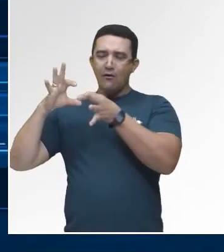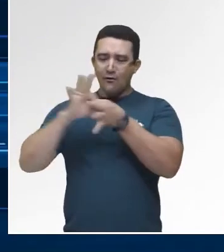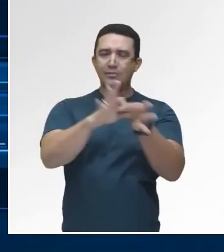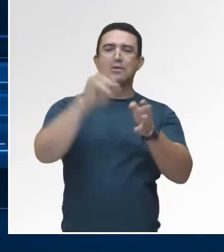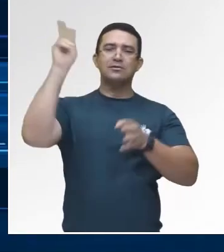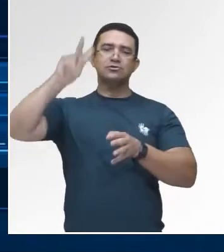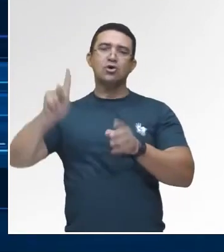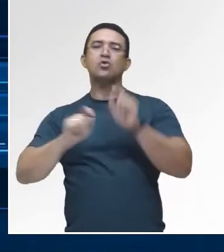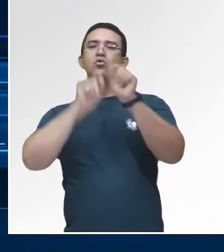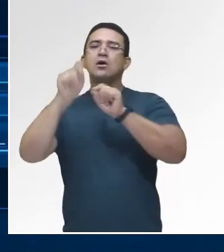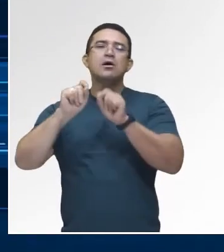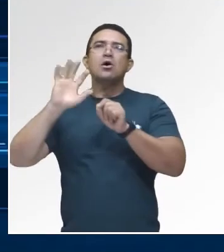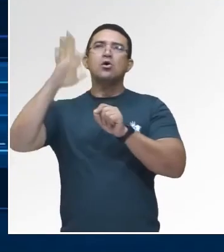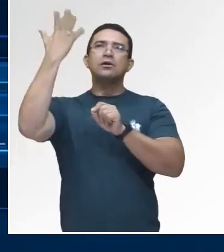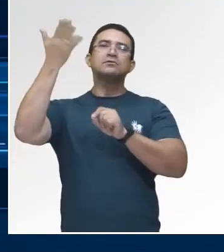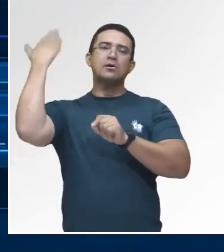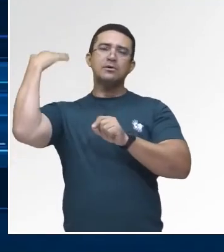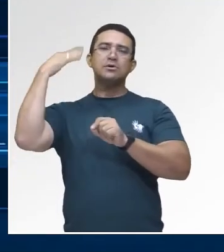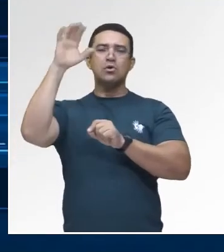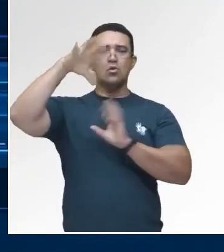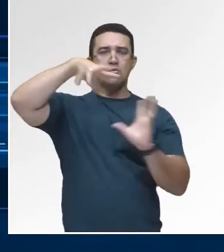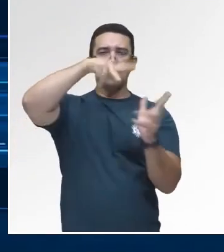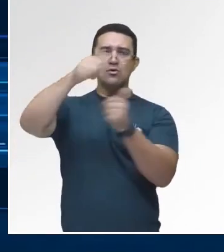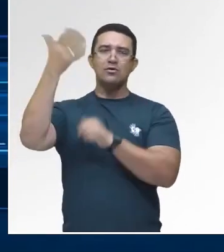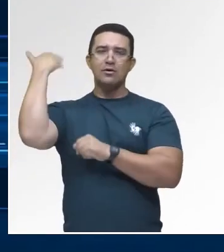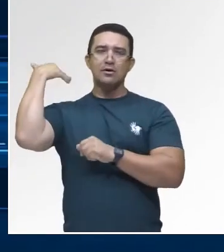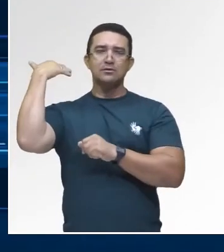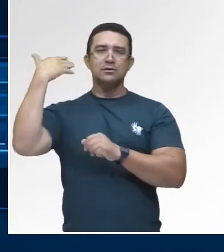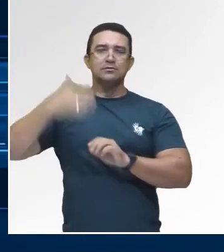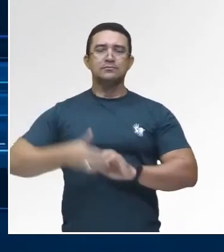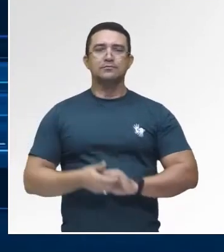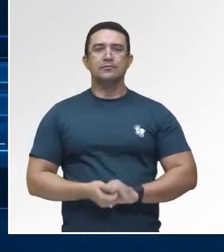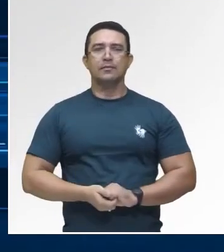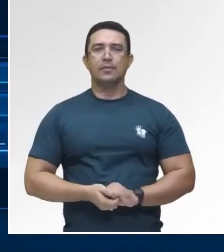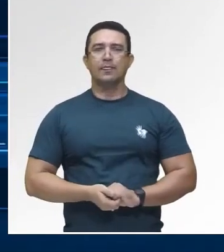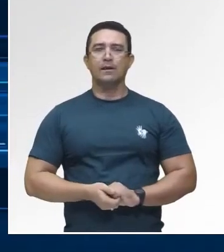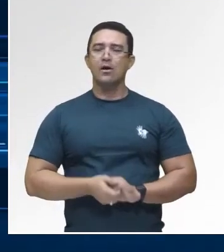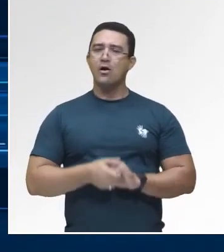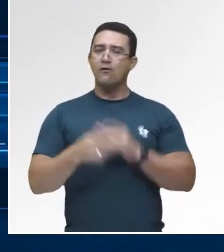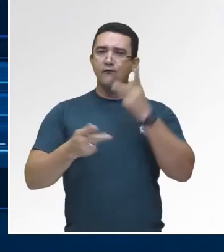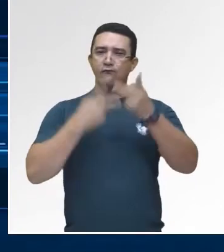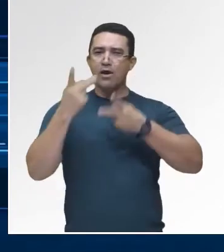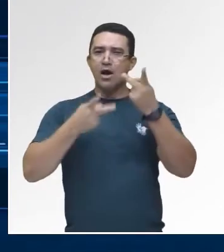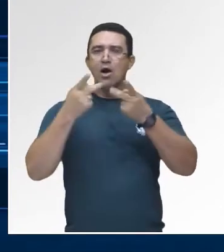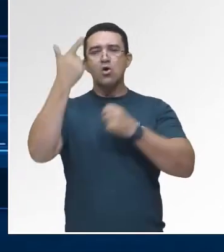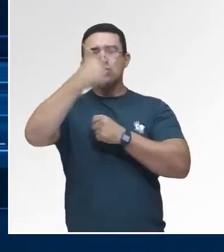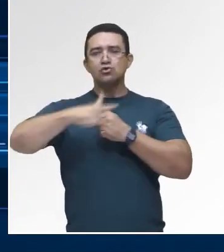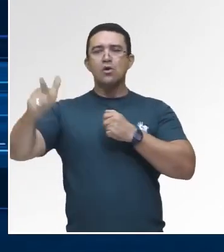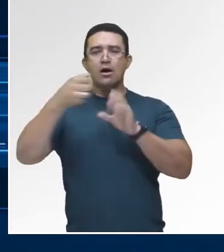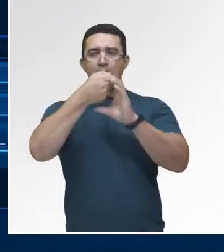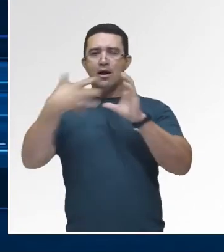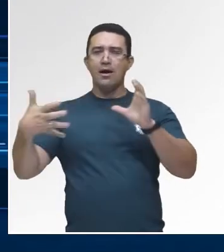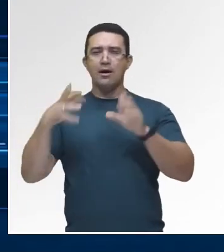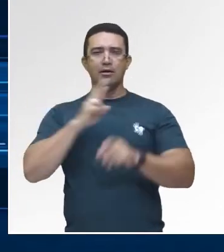estava funcionando o mundo nessa época, ok? Vamos falar um pouco mais aí sobre características do romantismo.